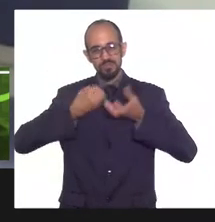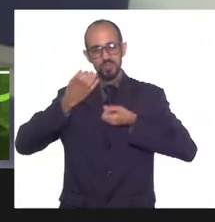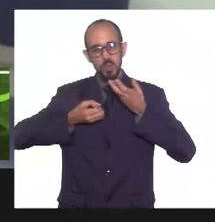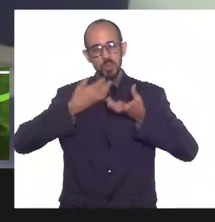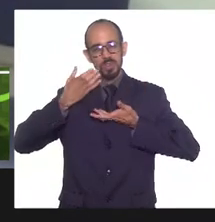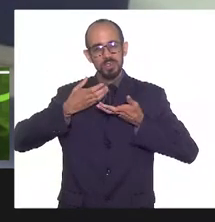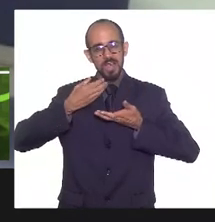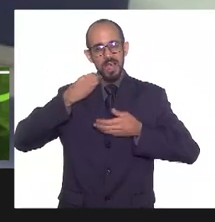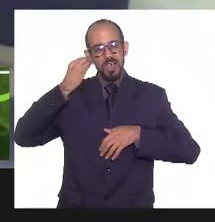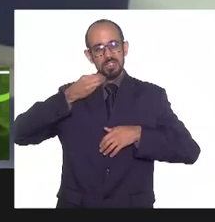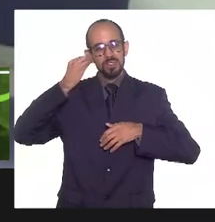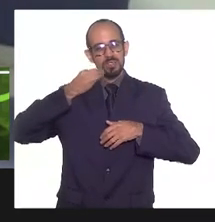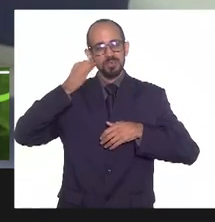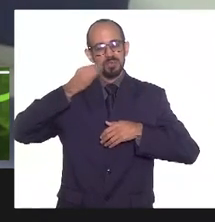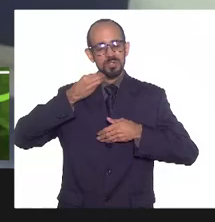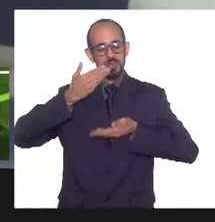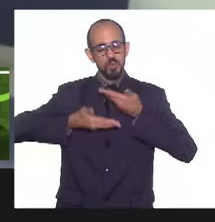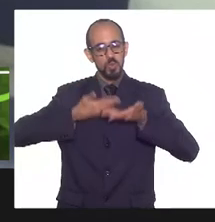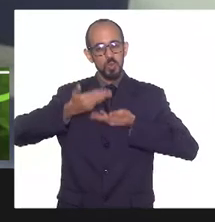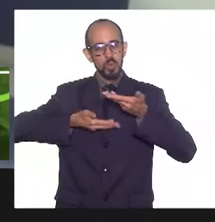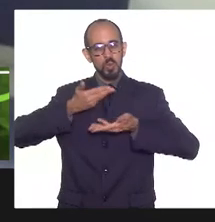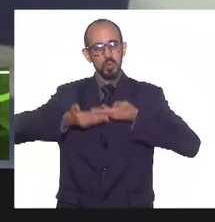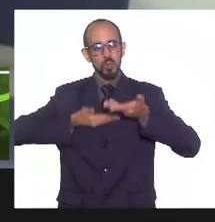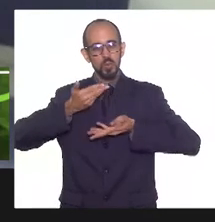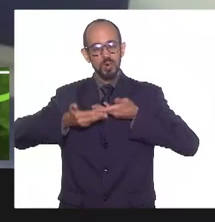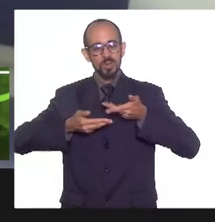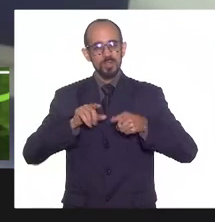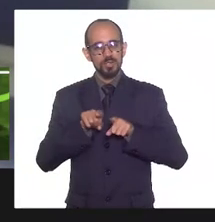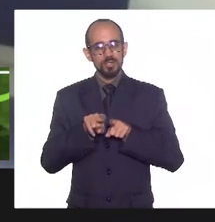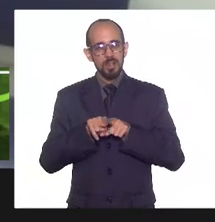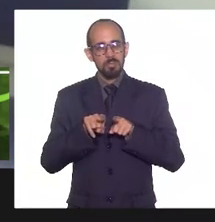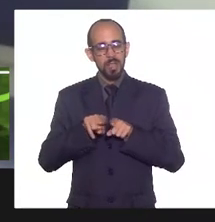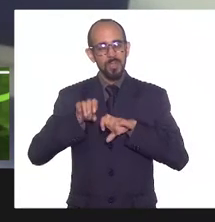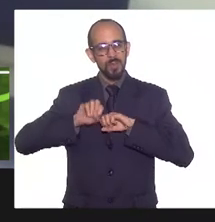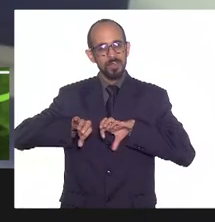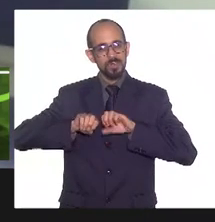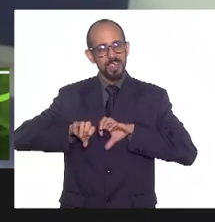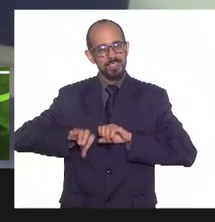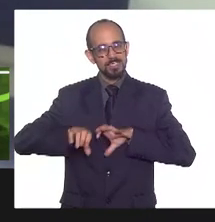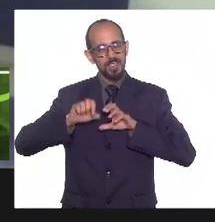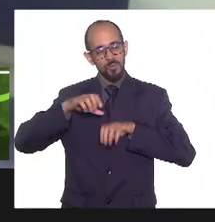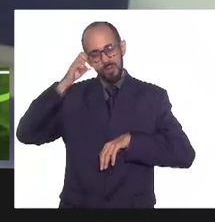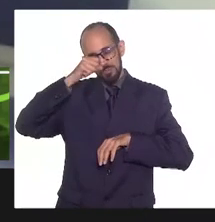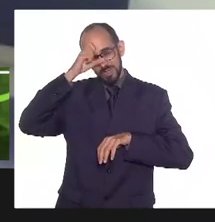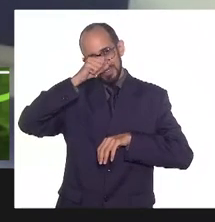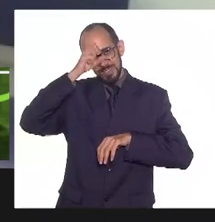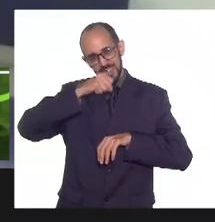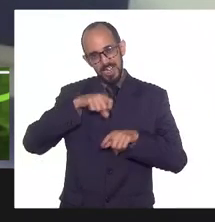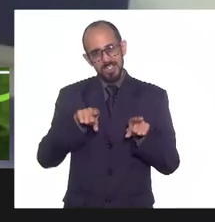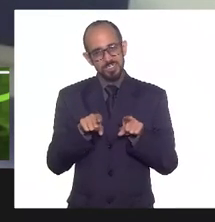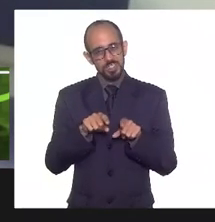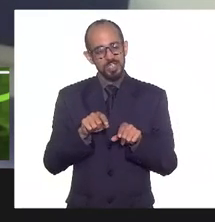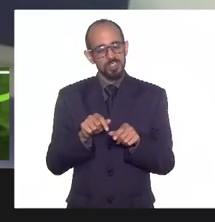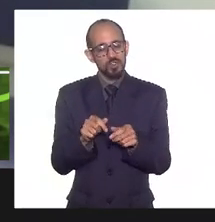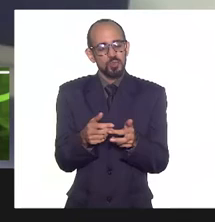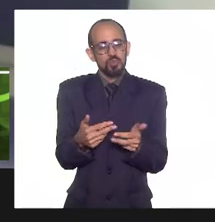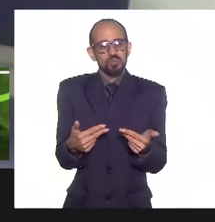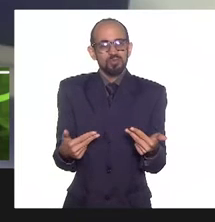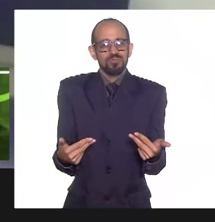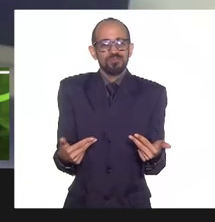ter um envolvimento com com a educação com a aprendizagem de maneira assim